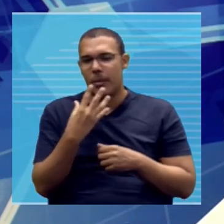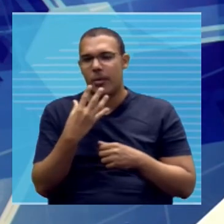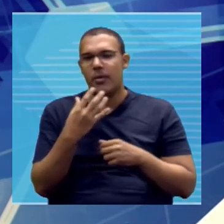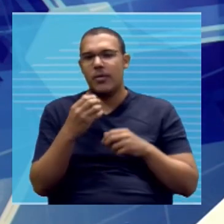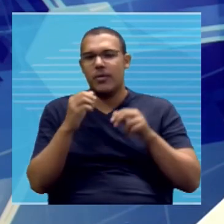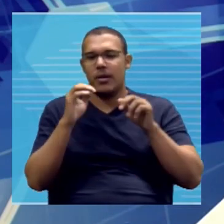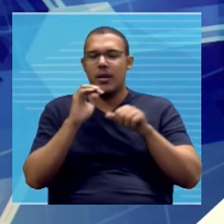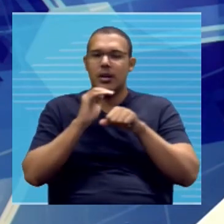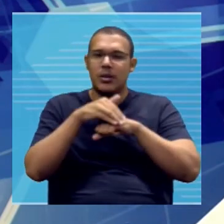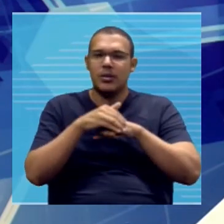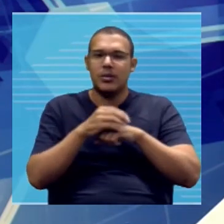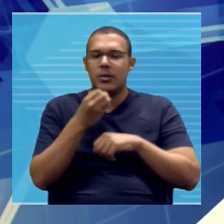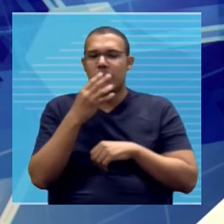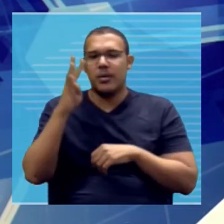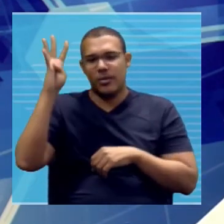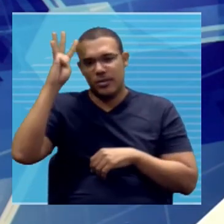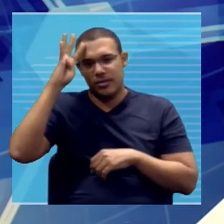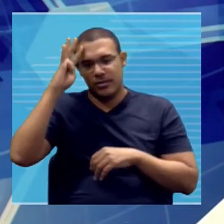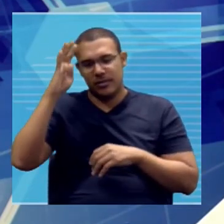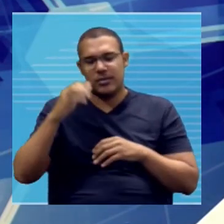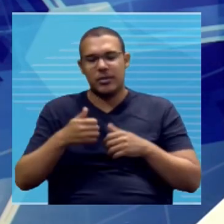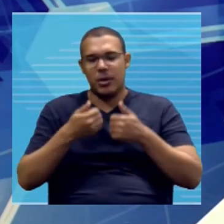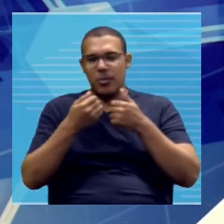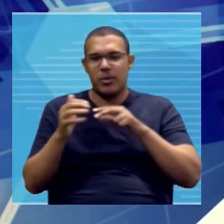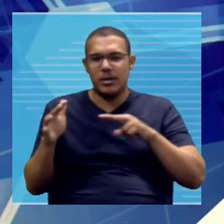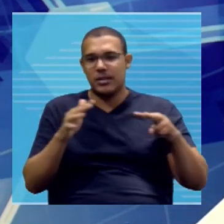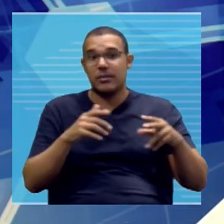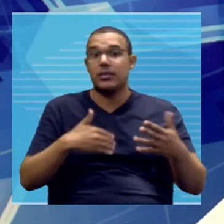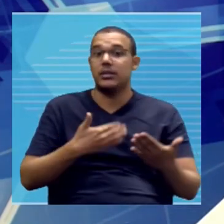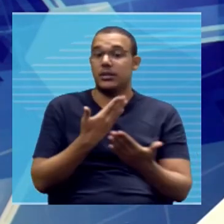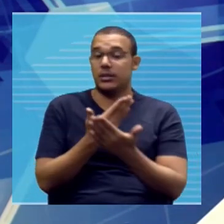de noite, uma boa quarta-feira, uma excelente semana.